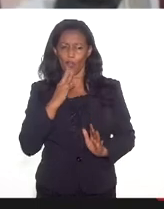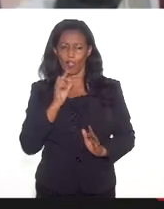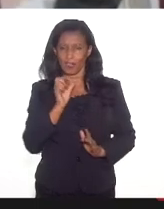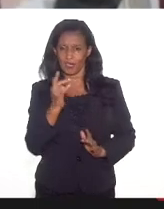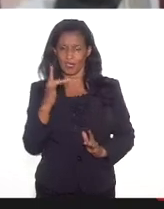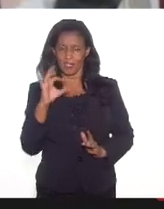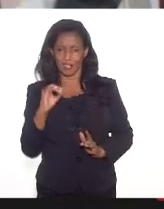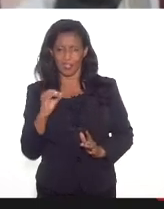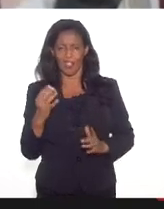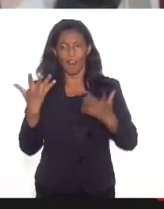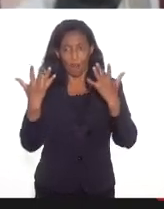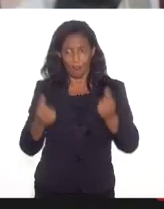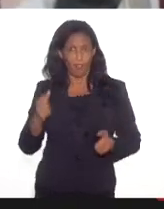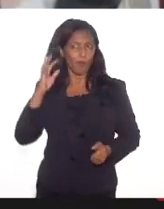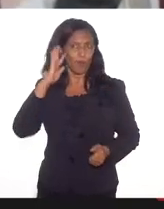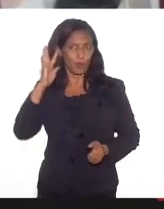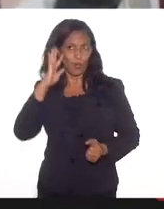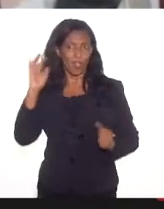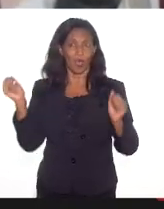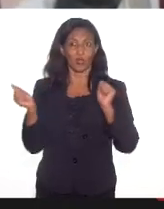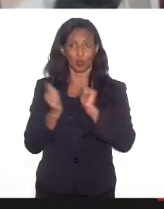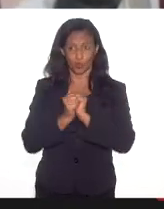livro Vamos Sonhar juntos